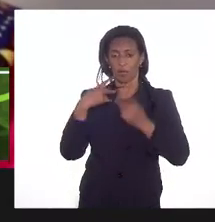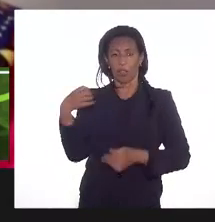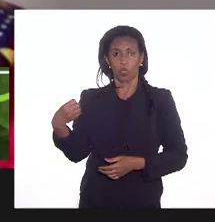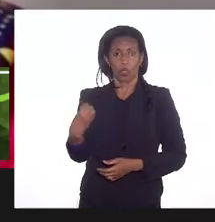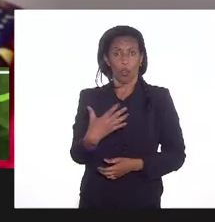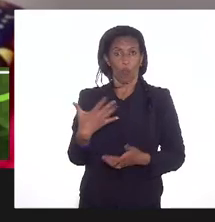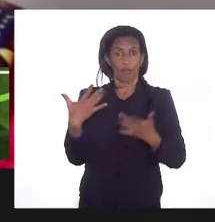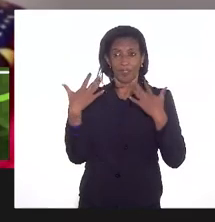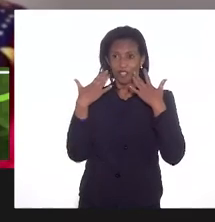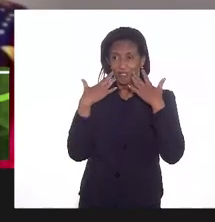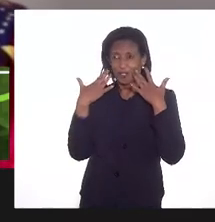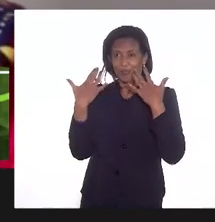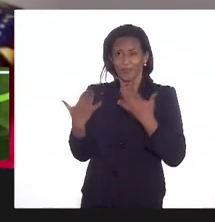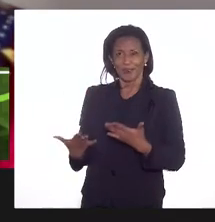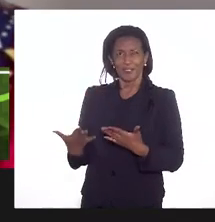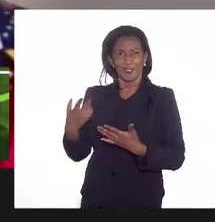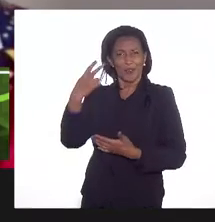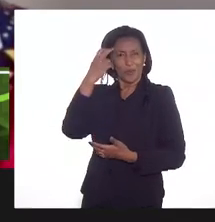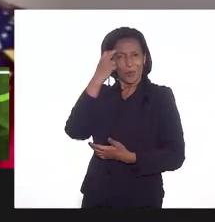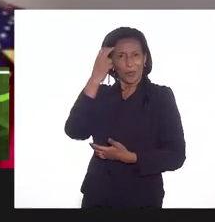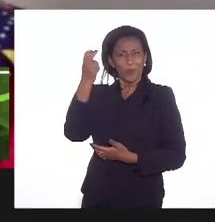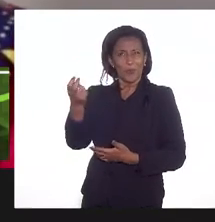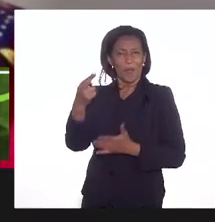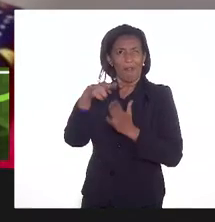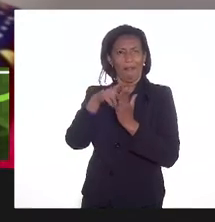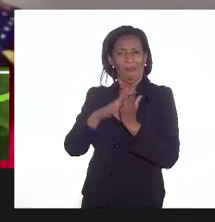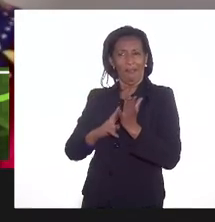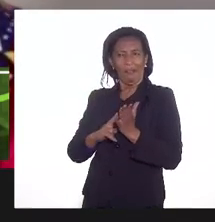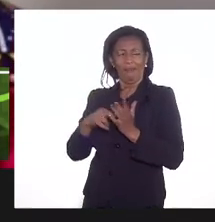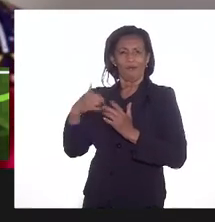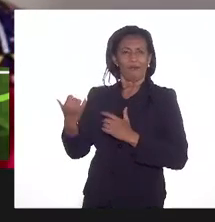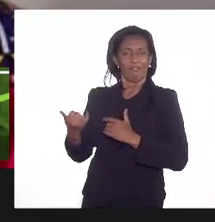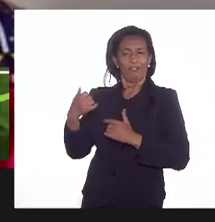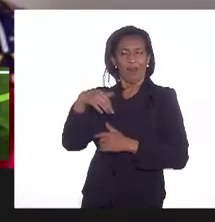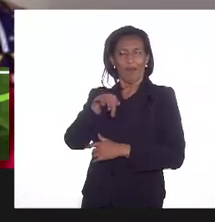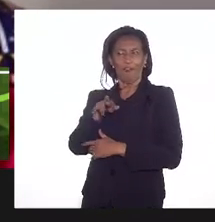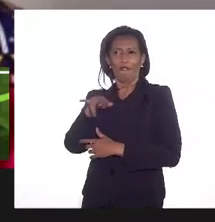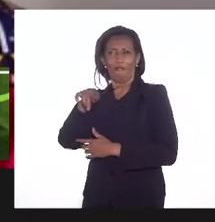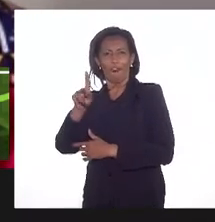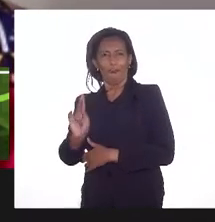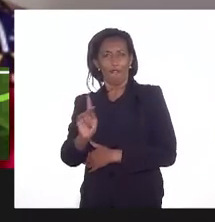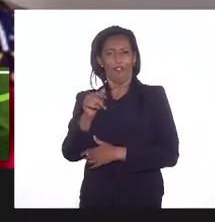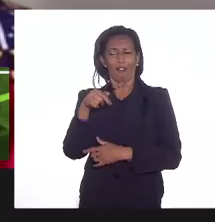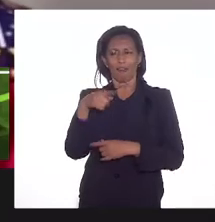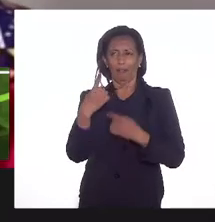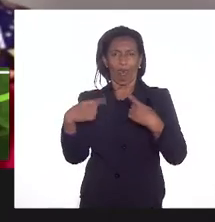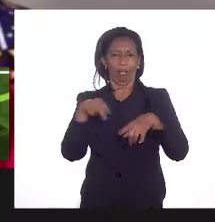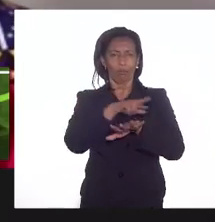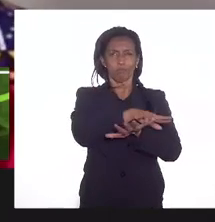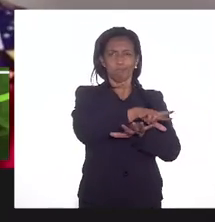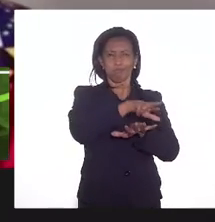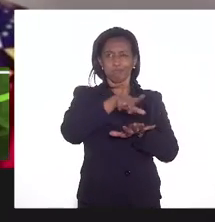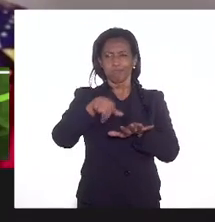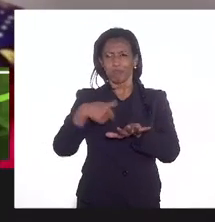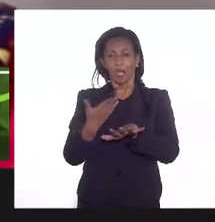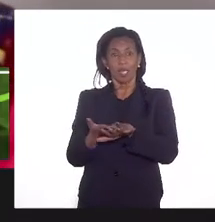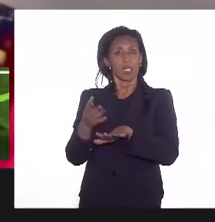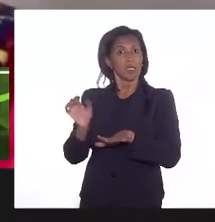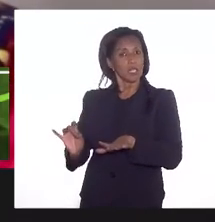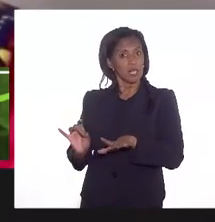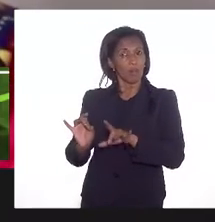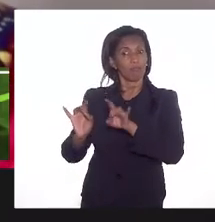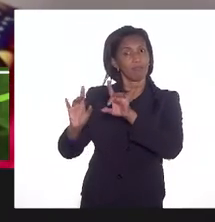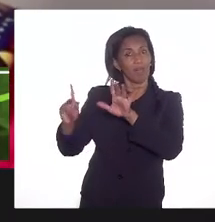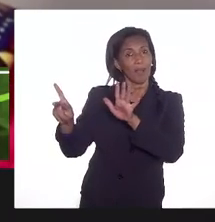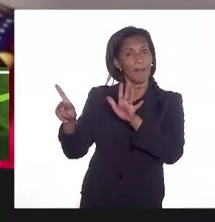expressões culturais como rap hip hop funk deal essas são produções essencialmente